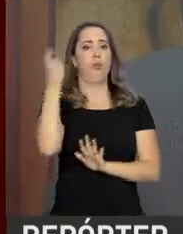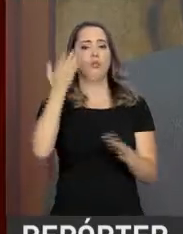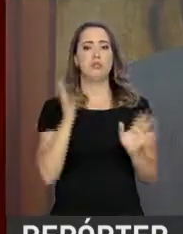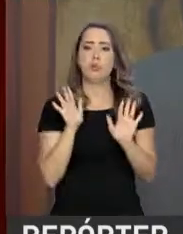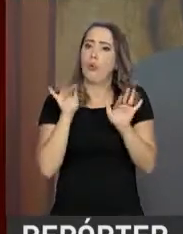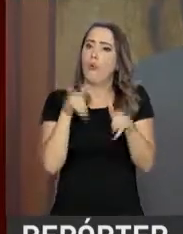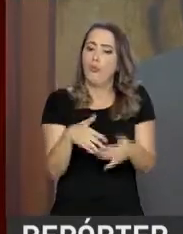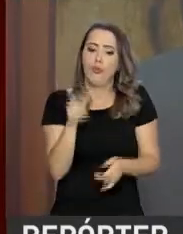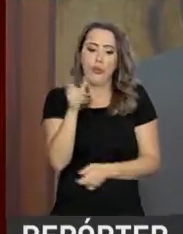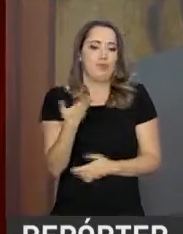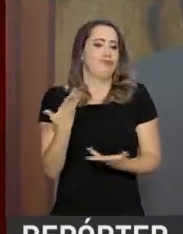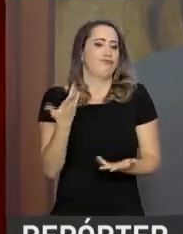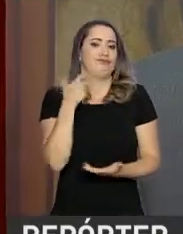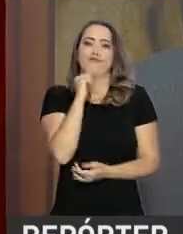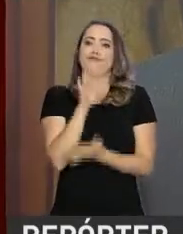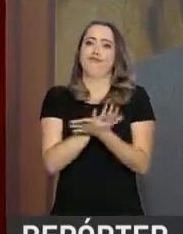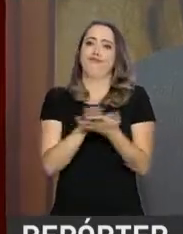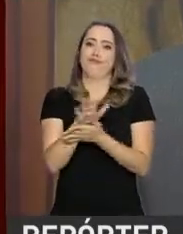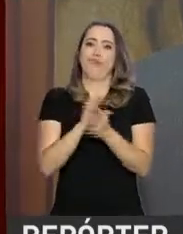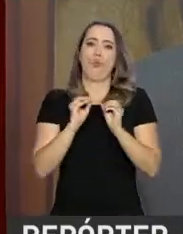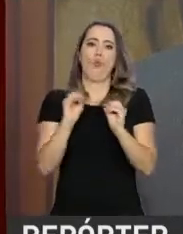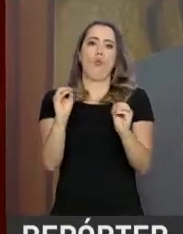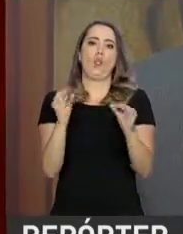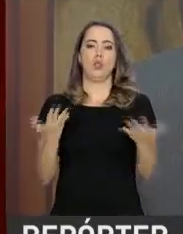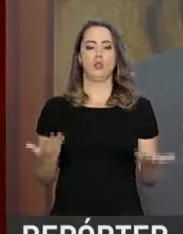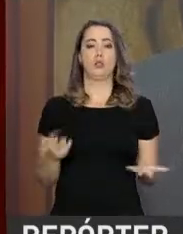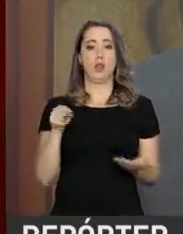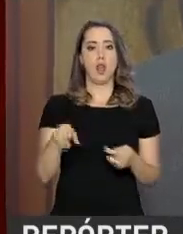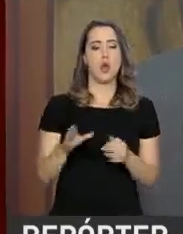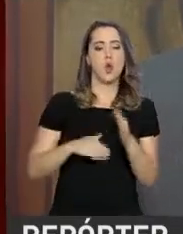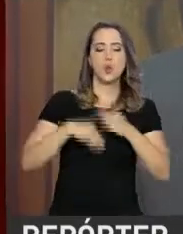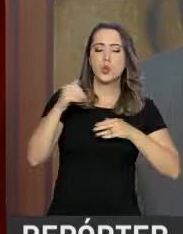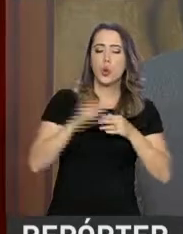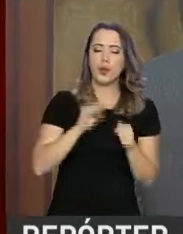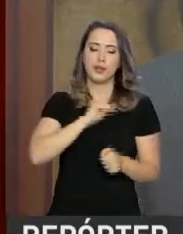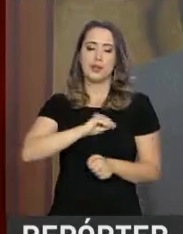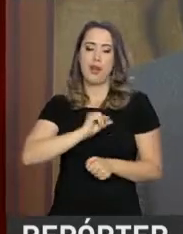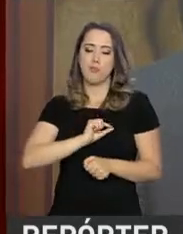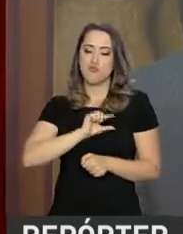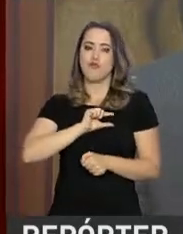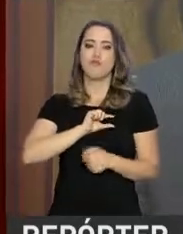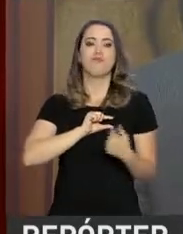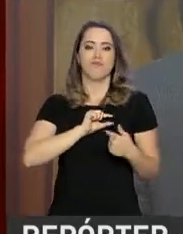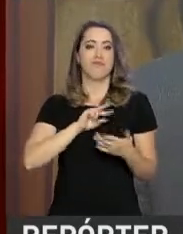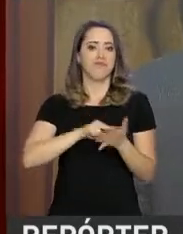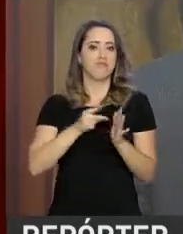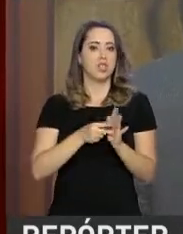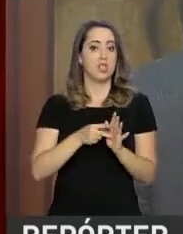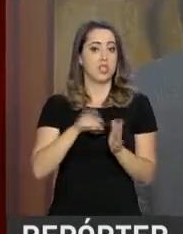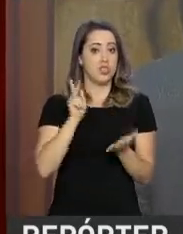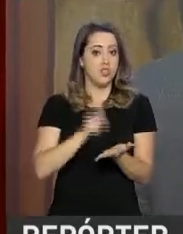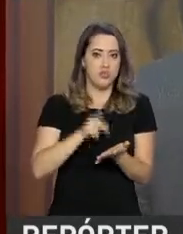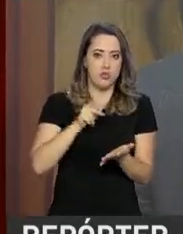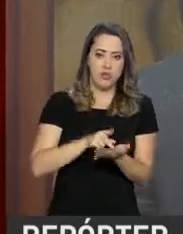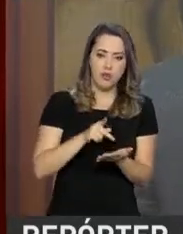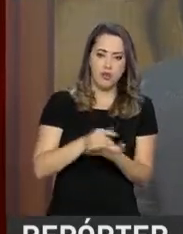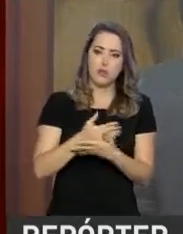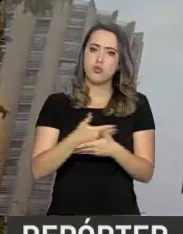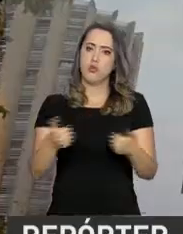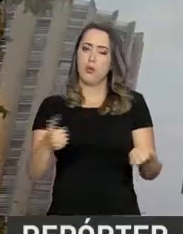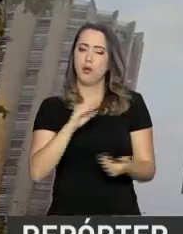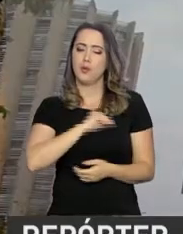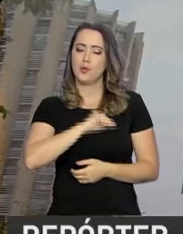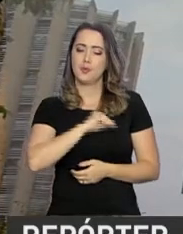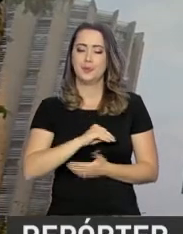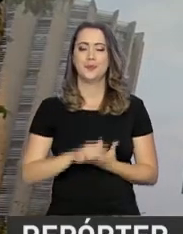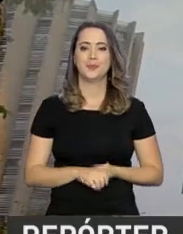o trabalhador não ganhava. Agora, qualquer reajuste de salário significa um ganho real porque os preços não vão subir.